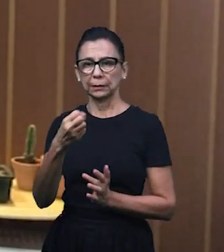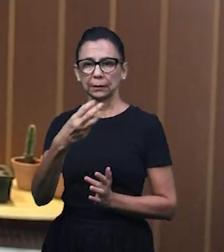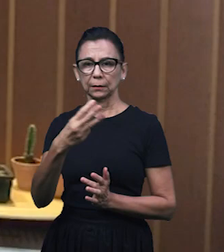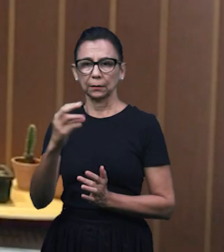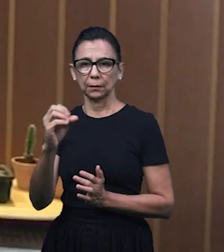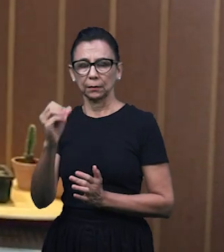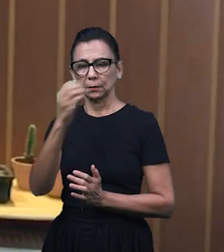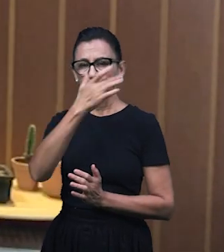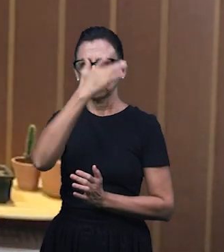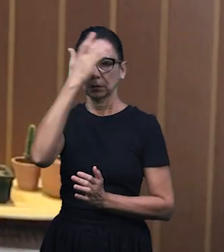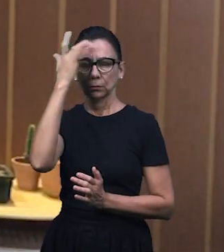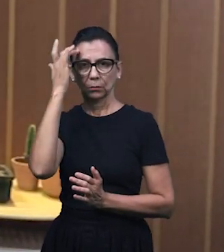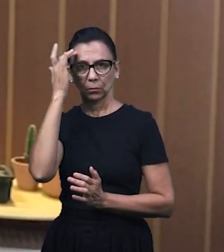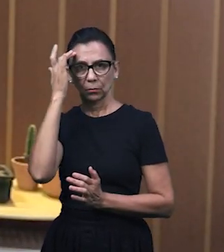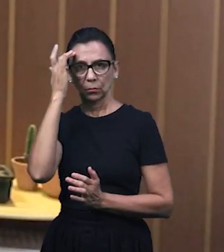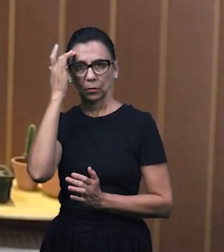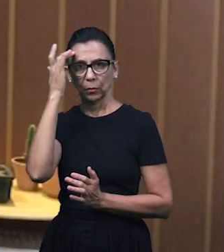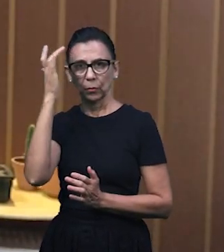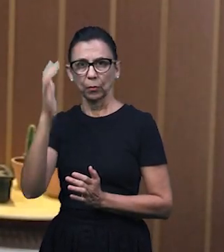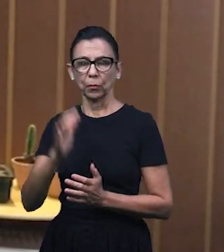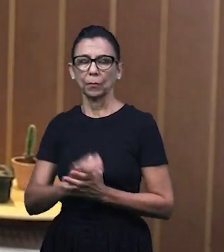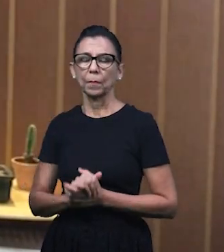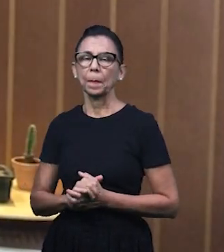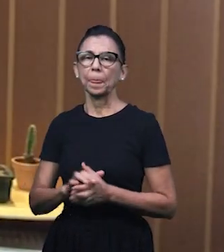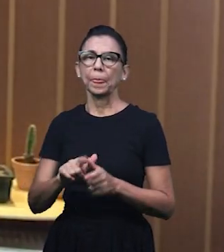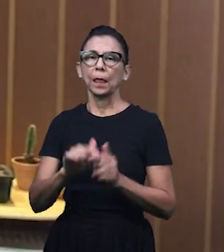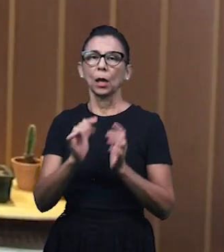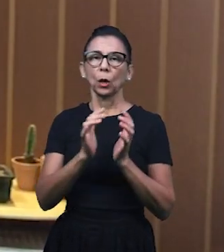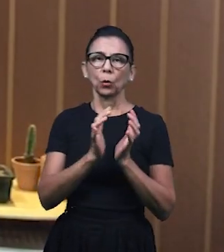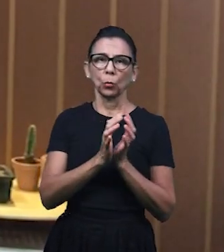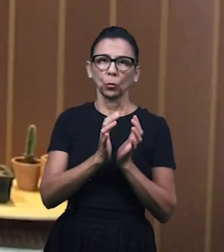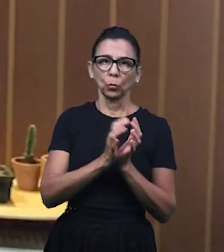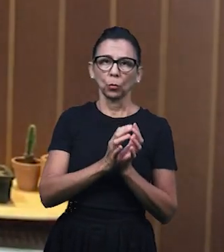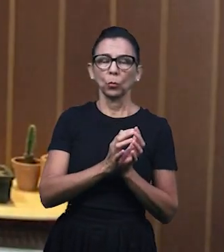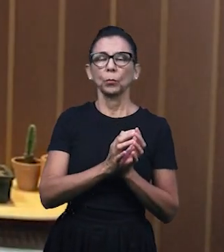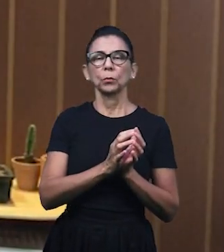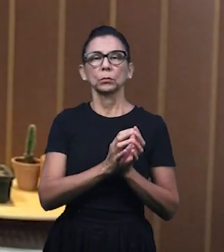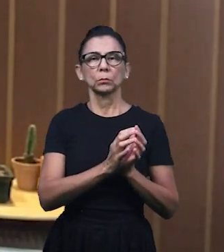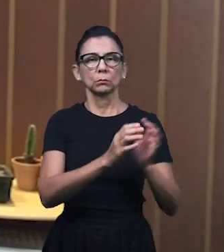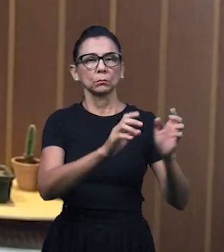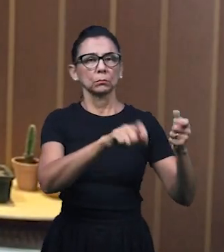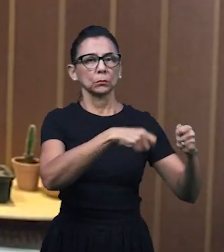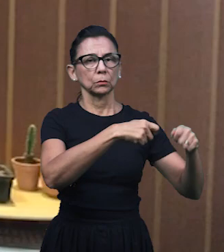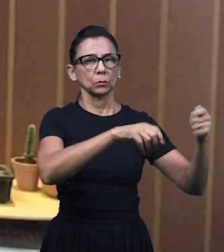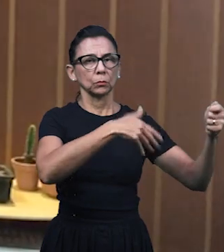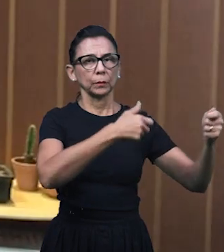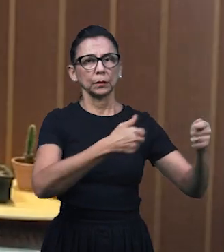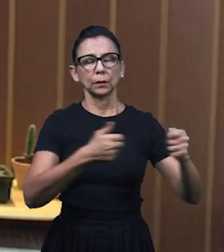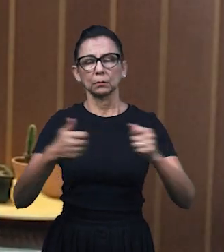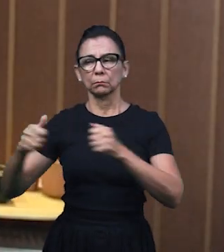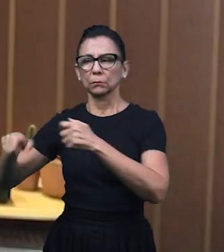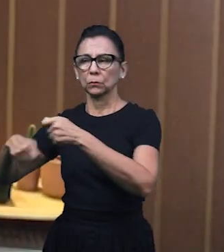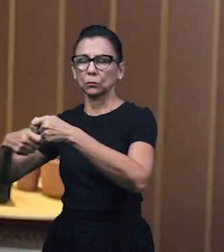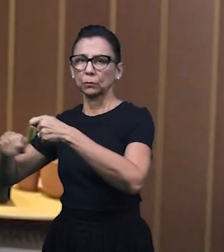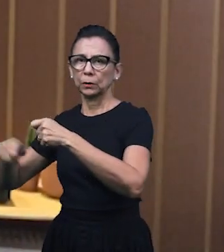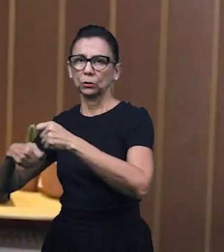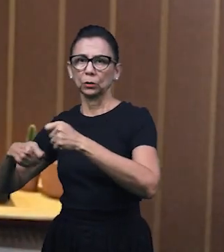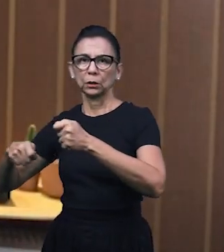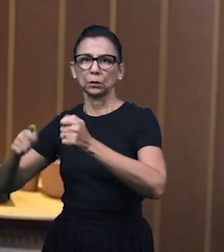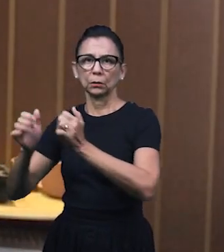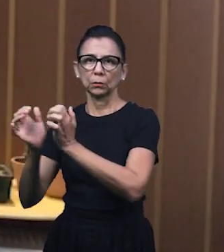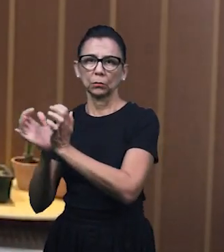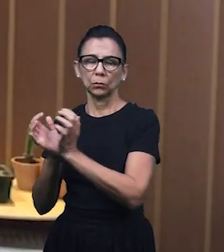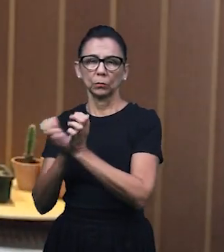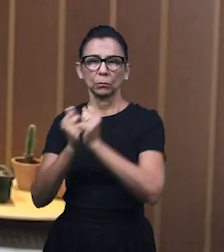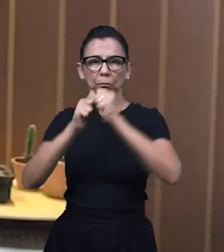130 pessoas, onde chamamos instrumentistas de um lado, instrumentistas de outro. Aí um grupo saiu por algumas